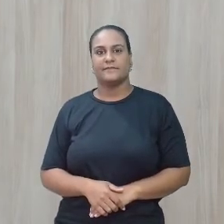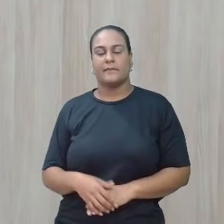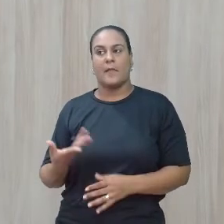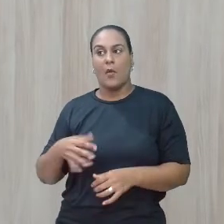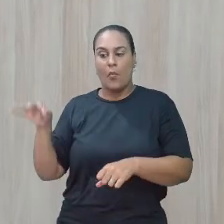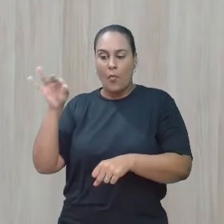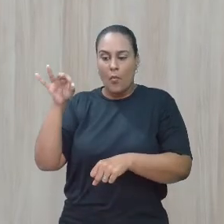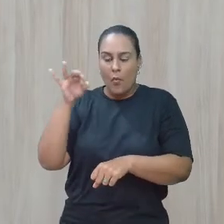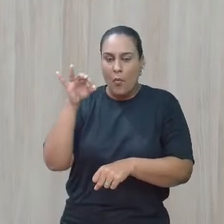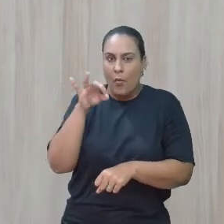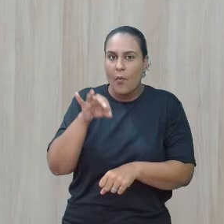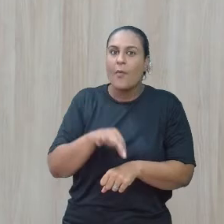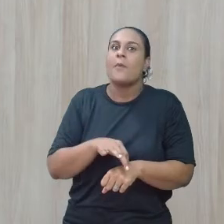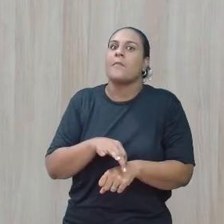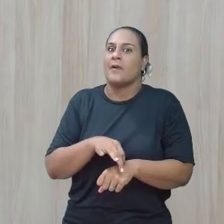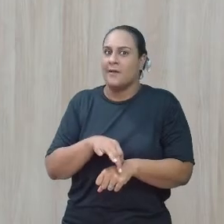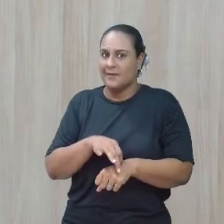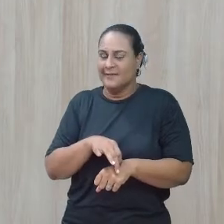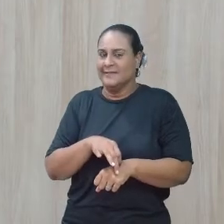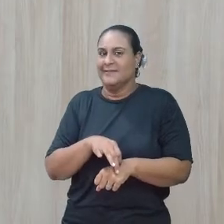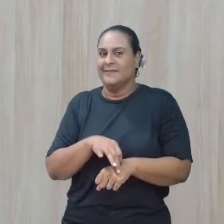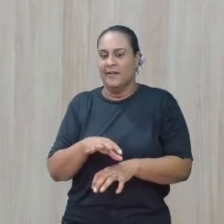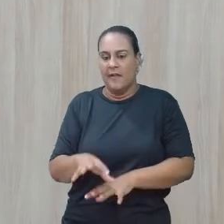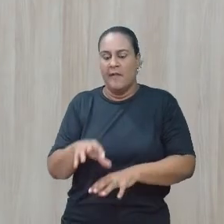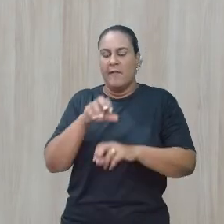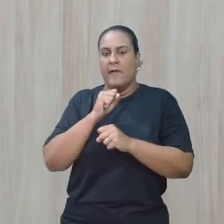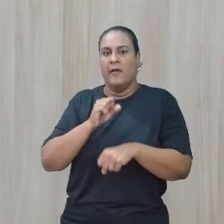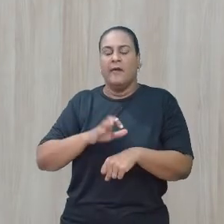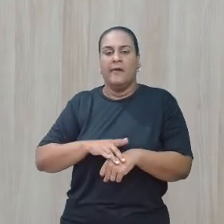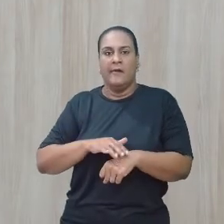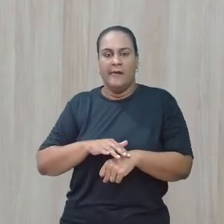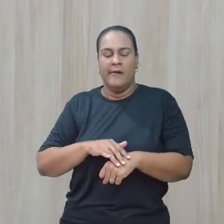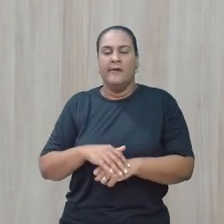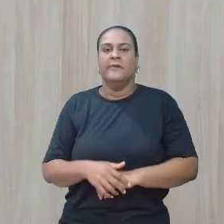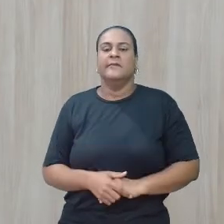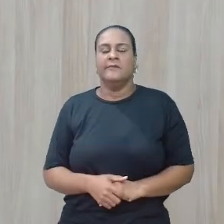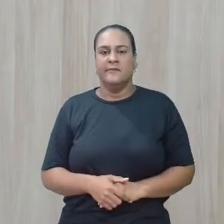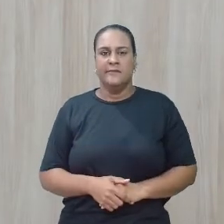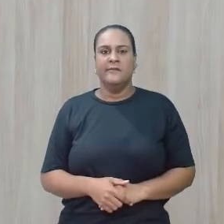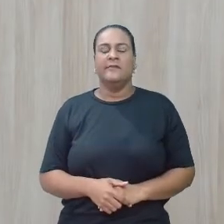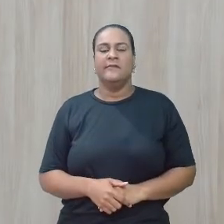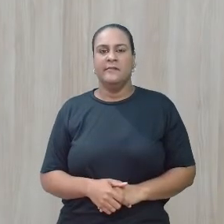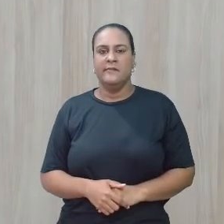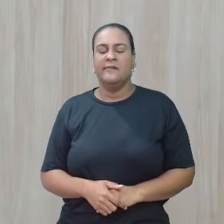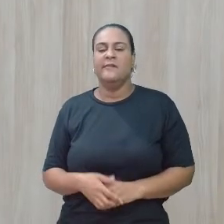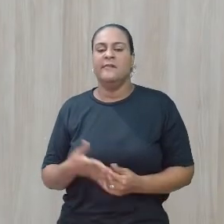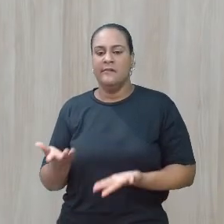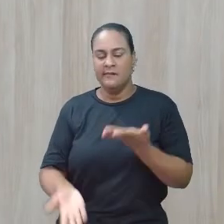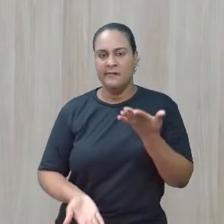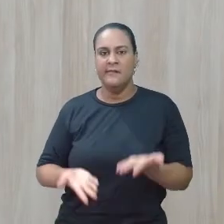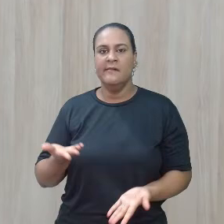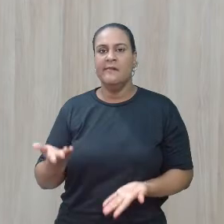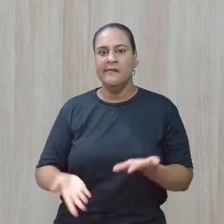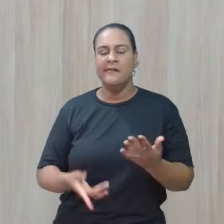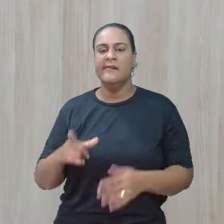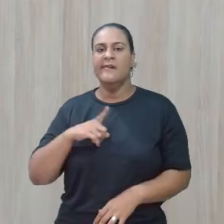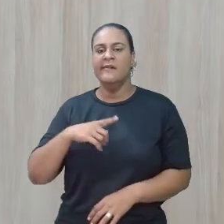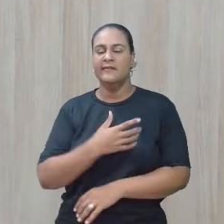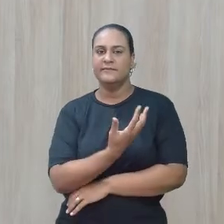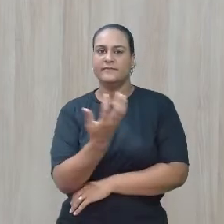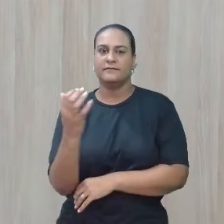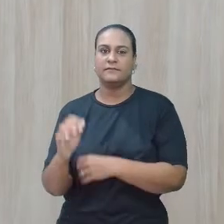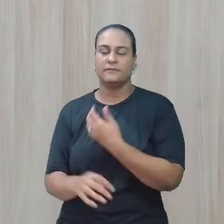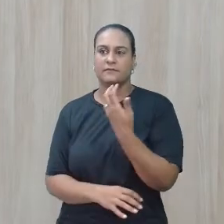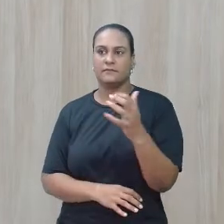insetos, mosquitos ali e causando surtos de doenças devido a isso. Então, causa um desequilíbrio ecológico do